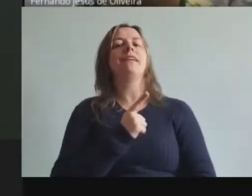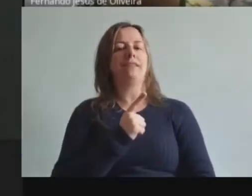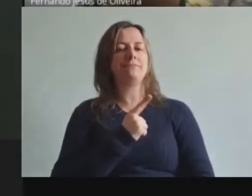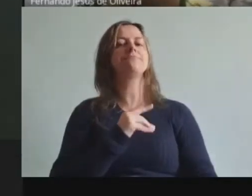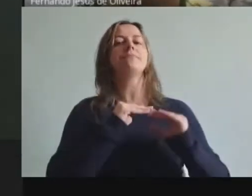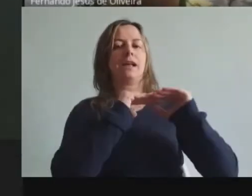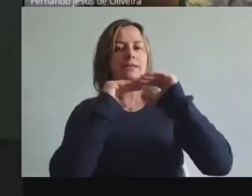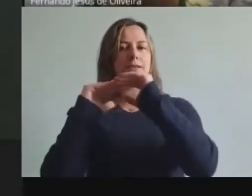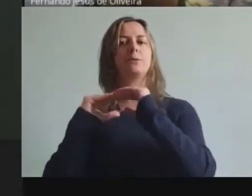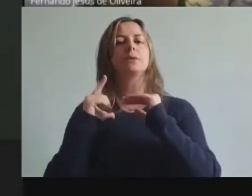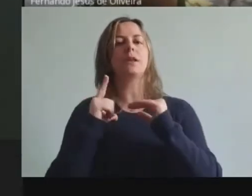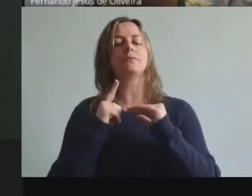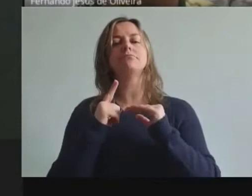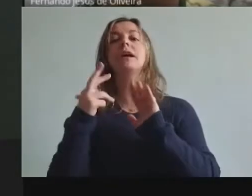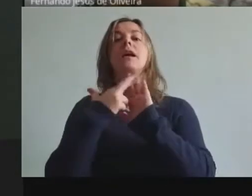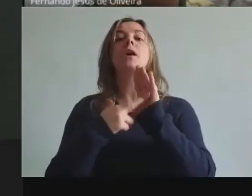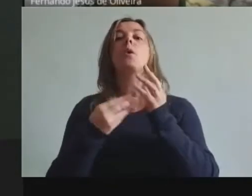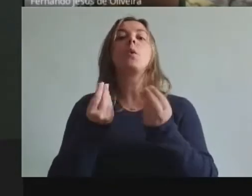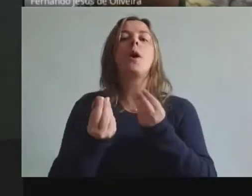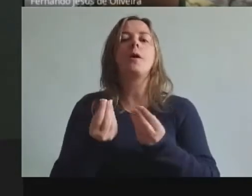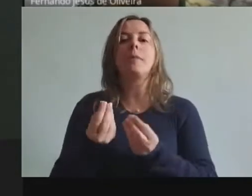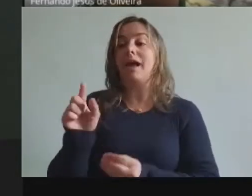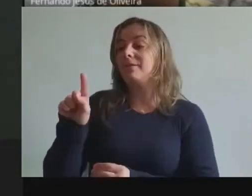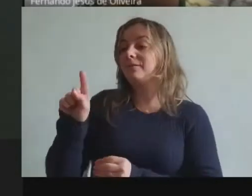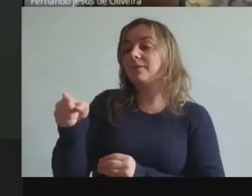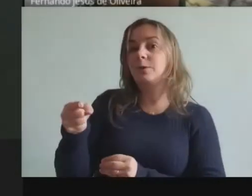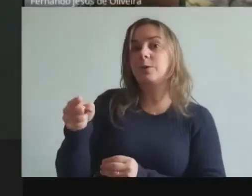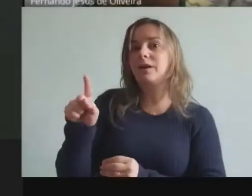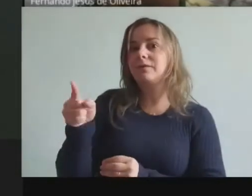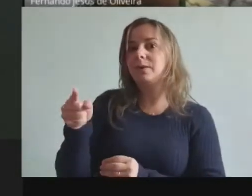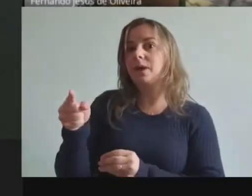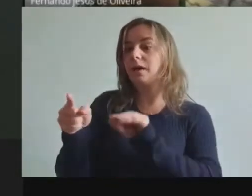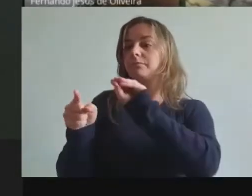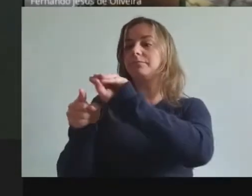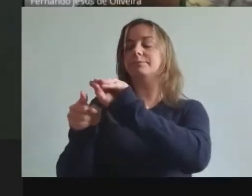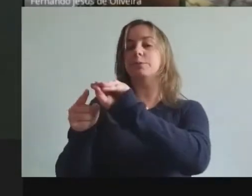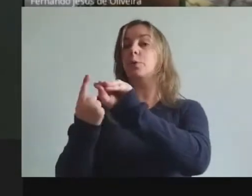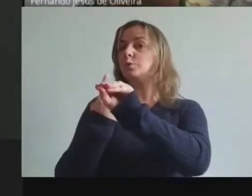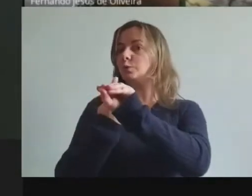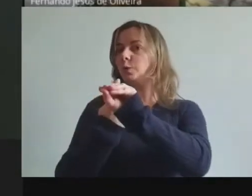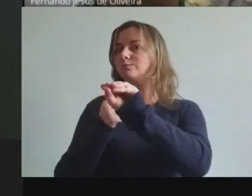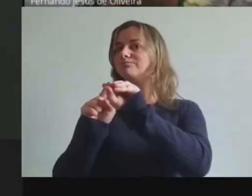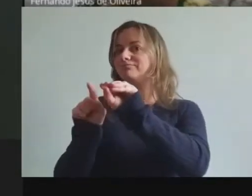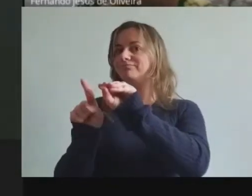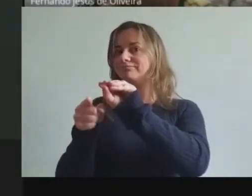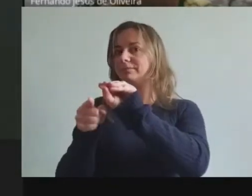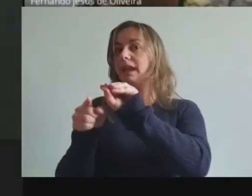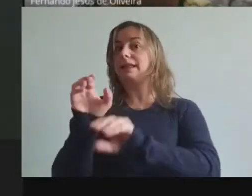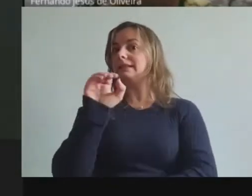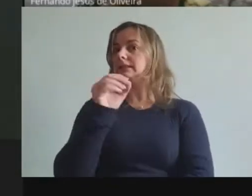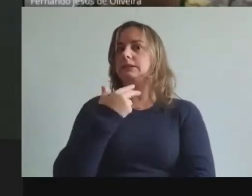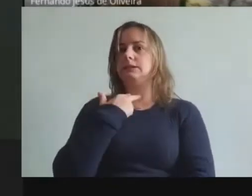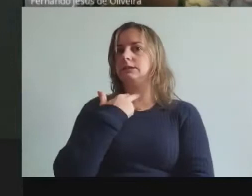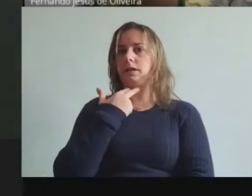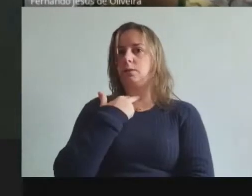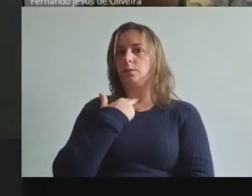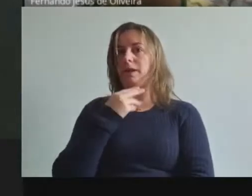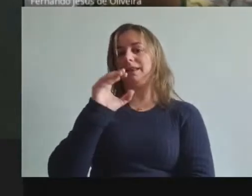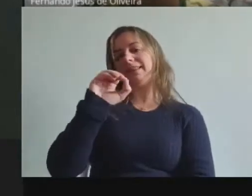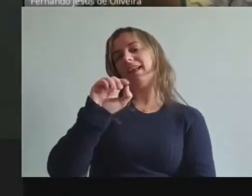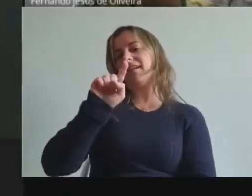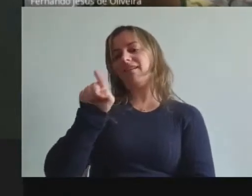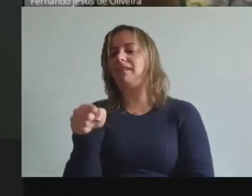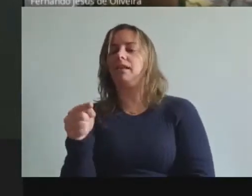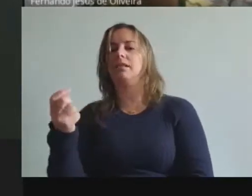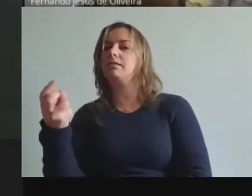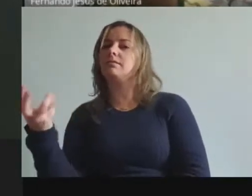essa, ó. É apenas uma casa antes da vírgula. Opa, e essa casa não pode ser zero, não, tá, gente? Porque zero à esquerda não